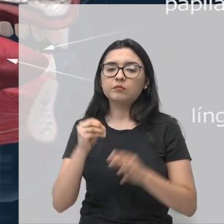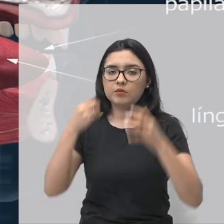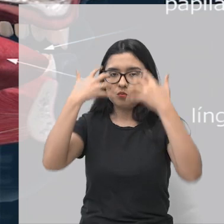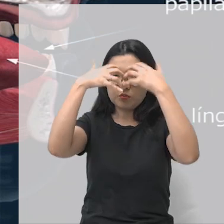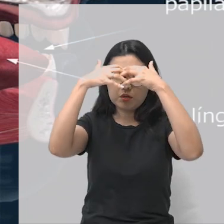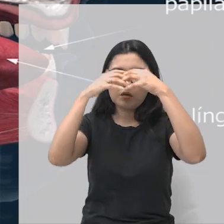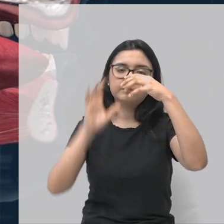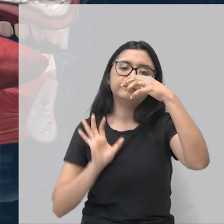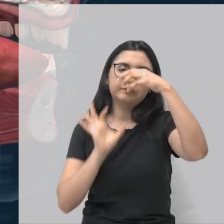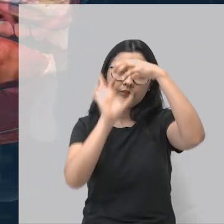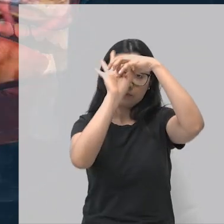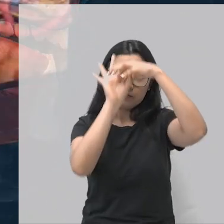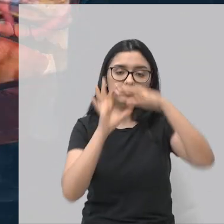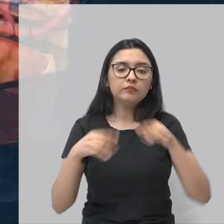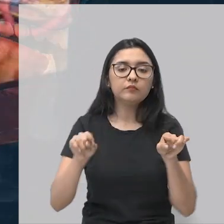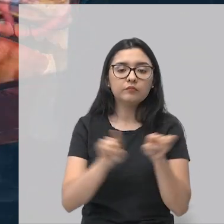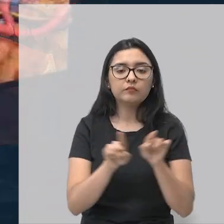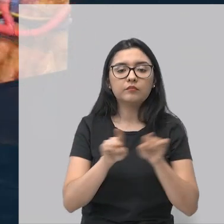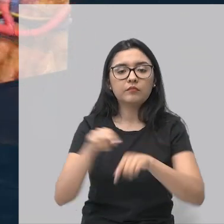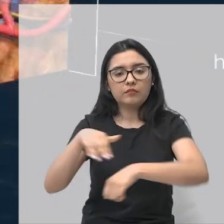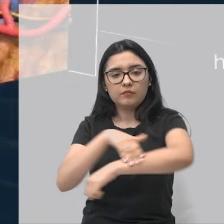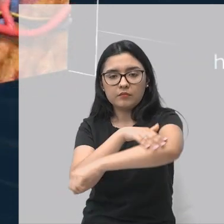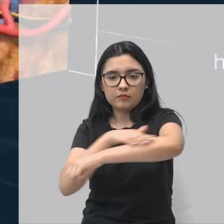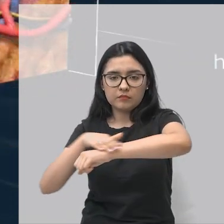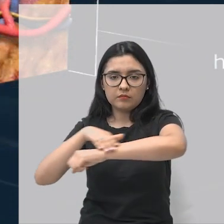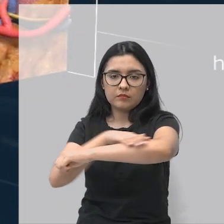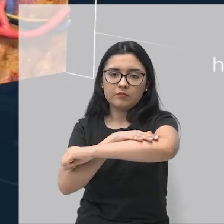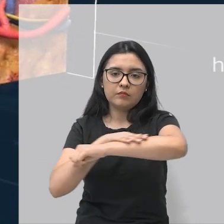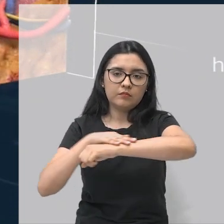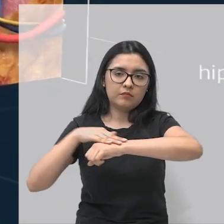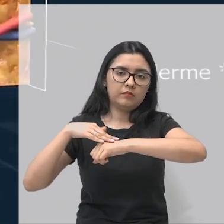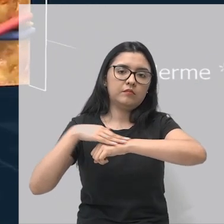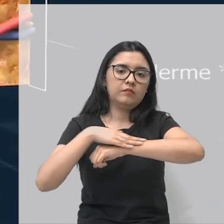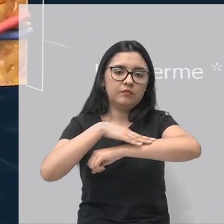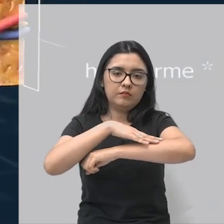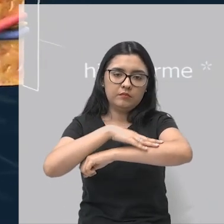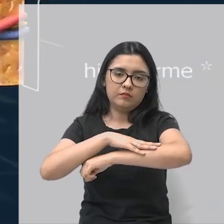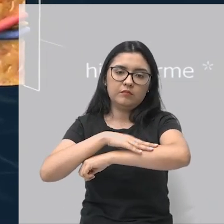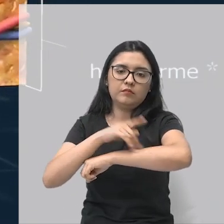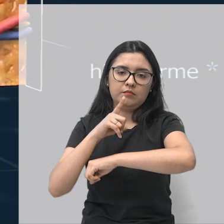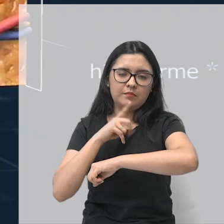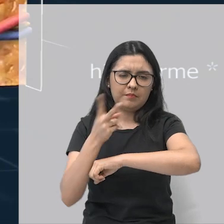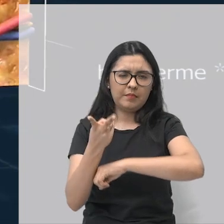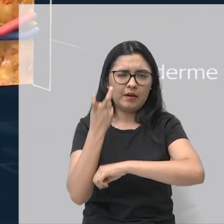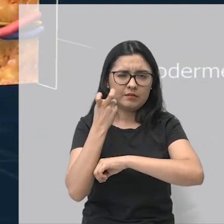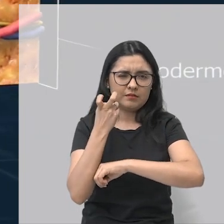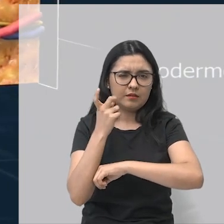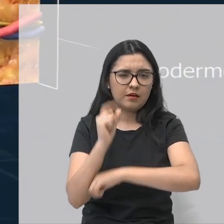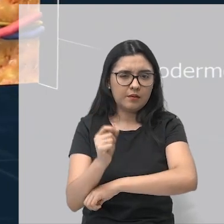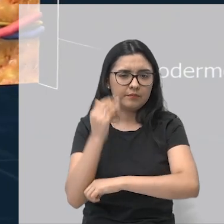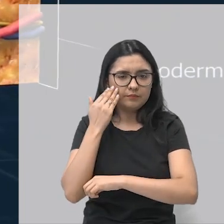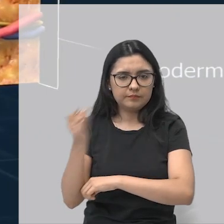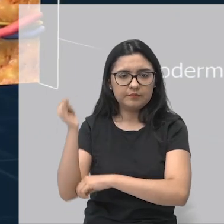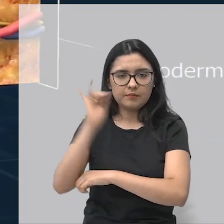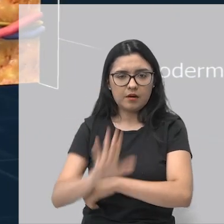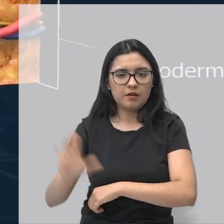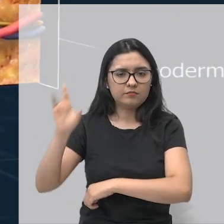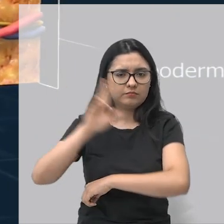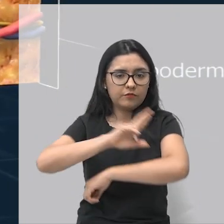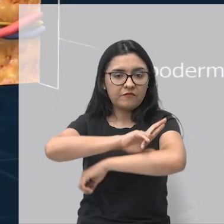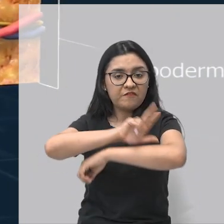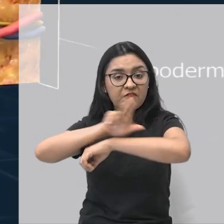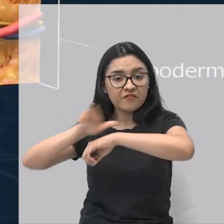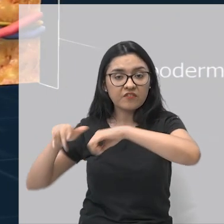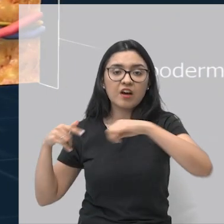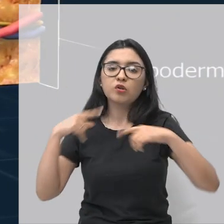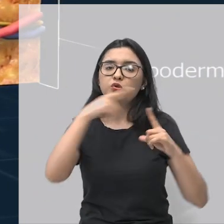cérebro e a nossa pele, que tem, ó, os receptores, tá vendo aqui? Diferentes